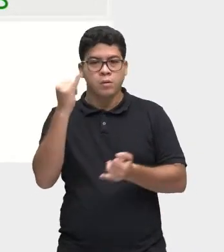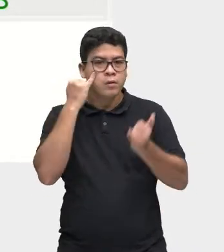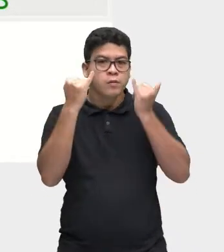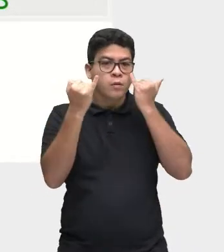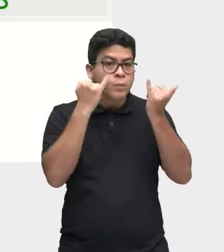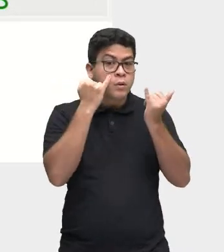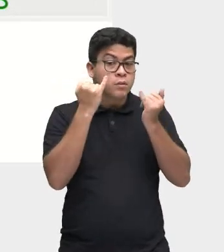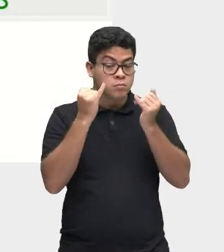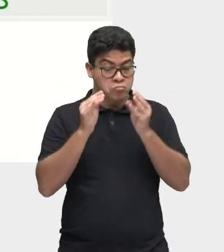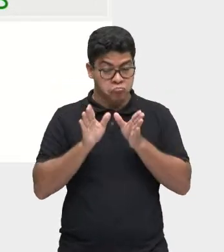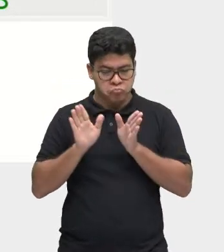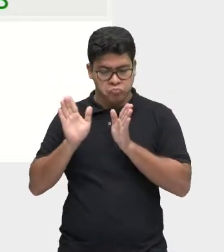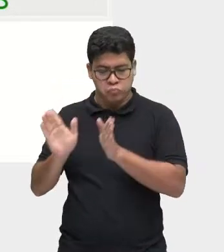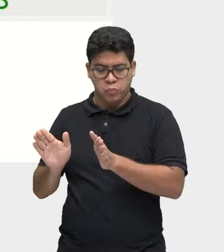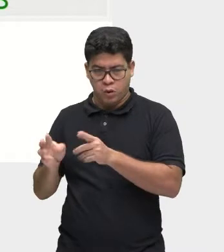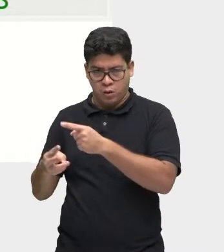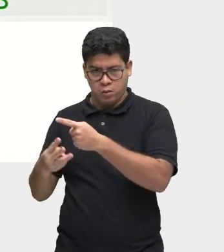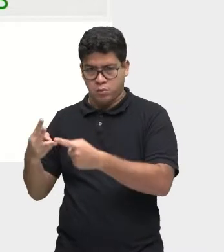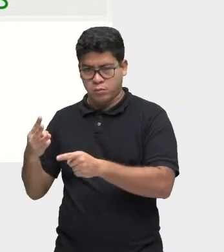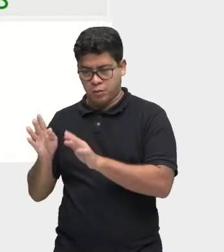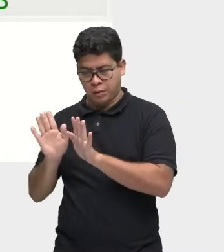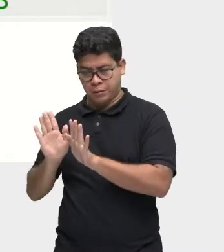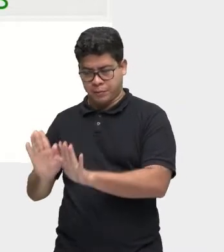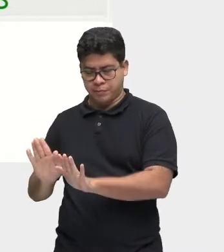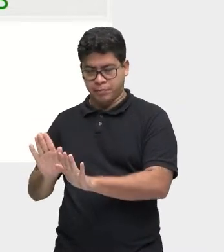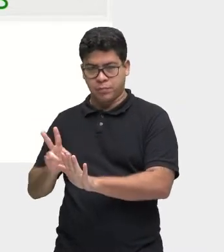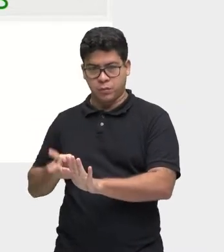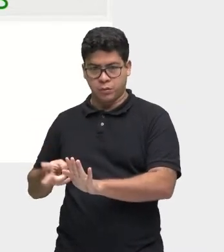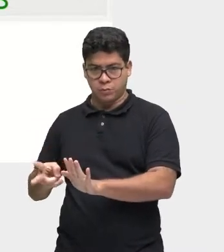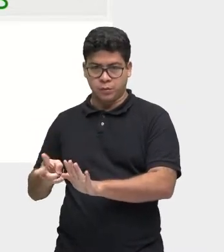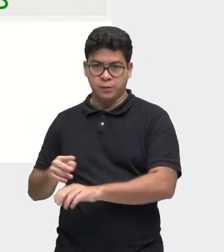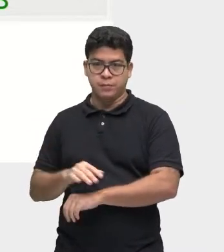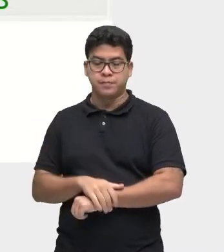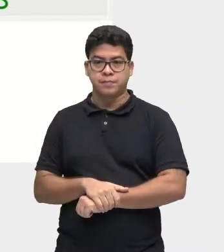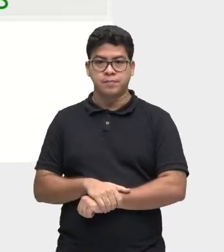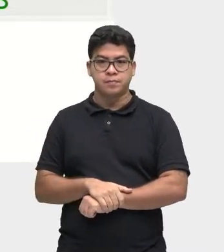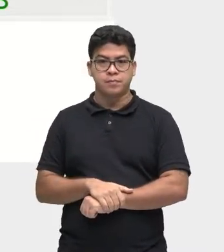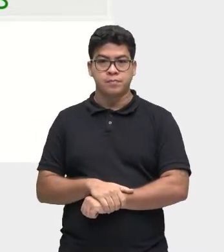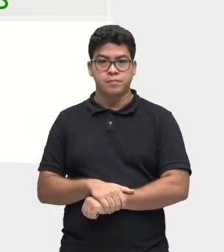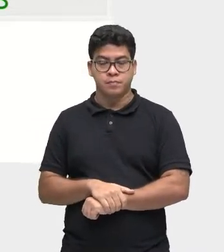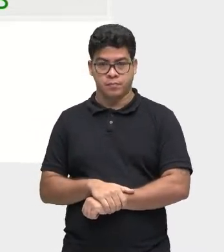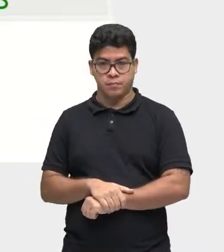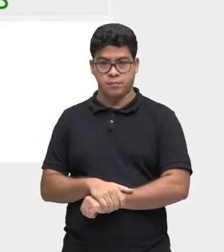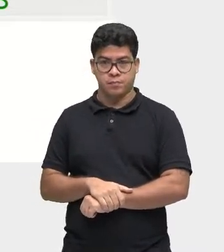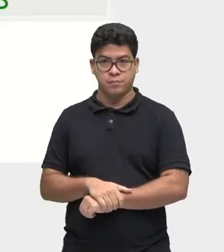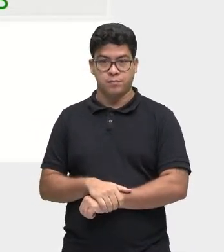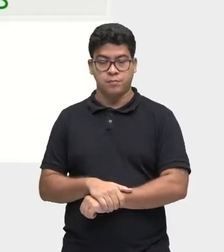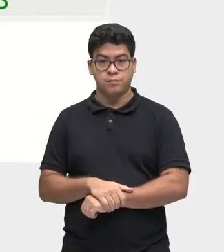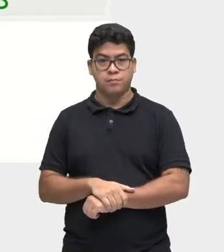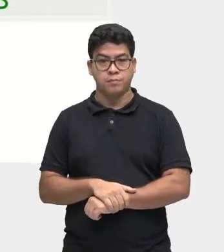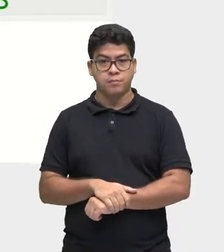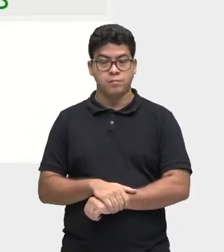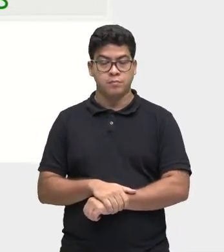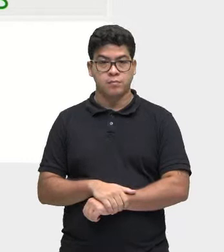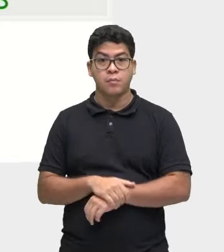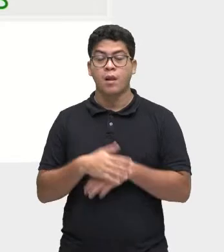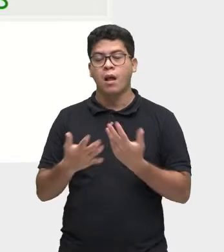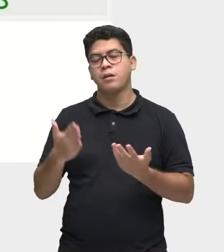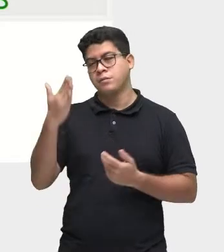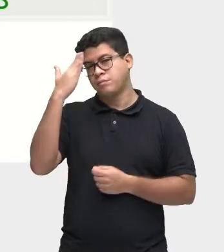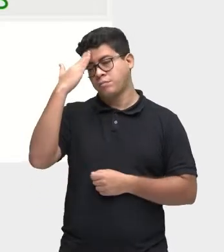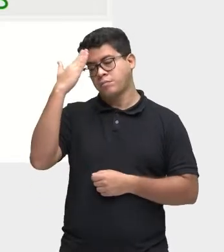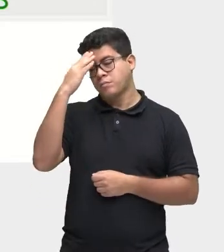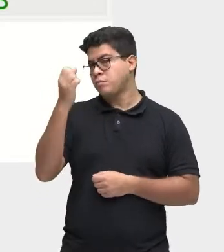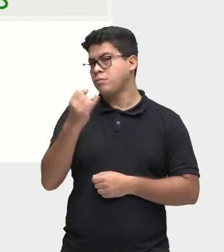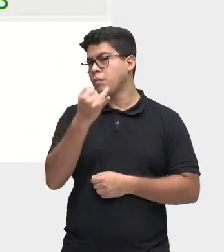informações. Então, se é quanto que vai ser gasto, a incógnita vai estar bem aqui, ó. Vai ser o X. A gente quer saber quanto que vai ser gasto